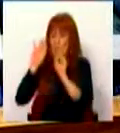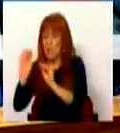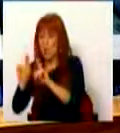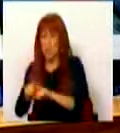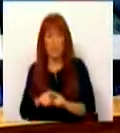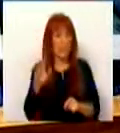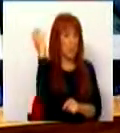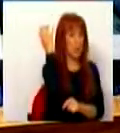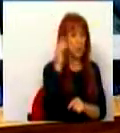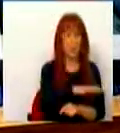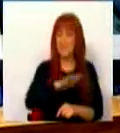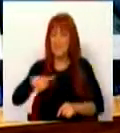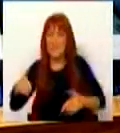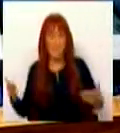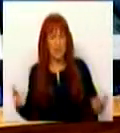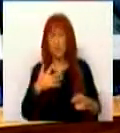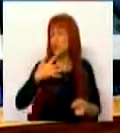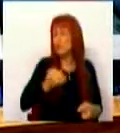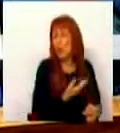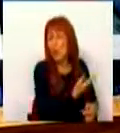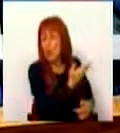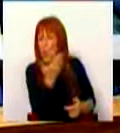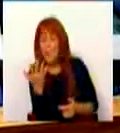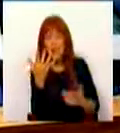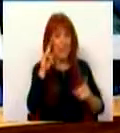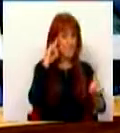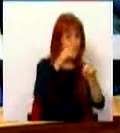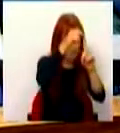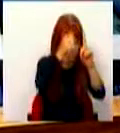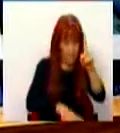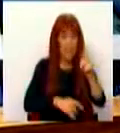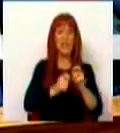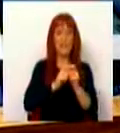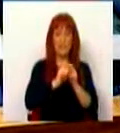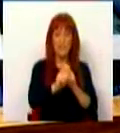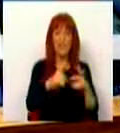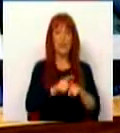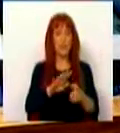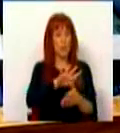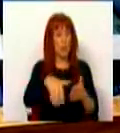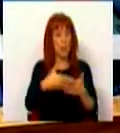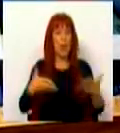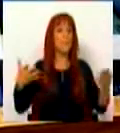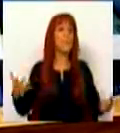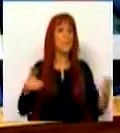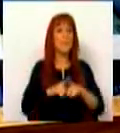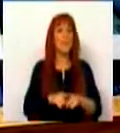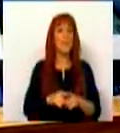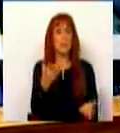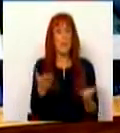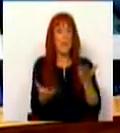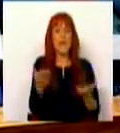na cultura e na ciência. Todas essas metas são definidas no quadro de um